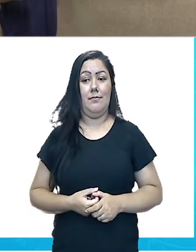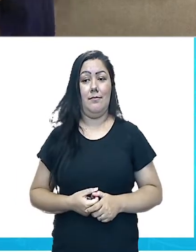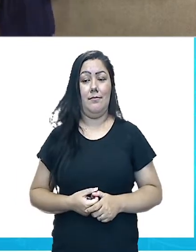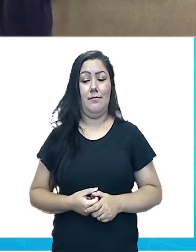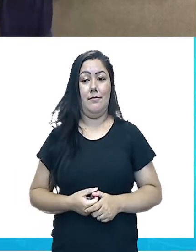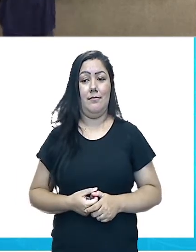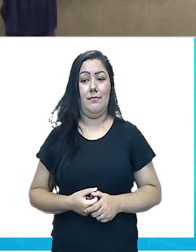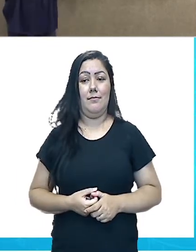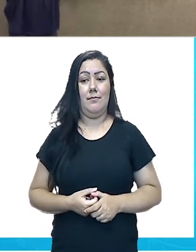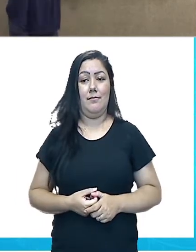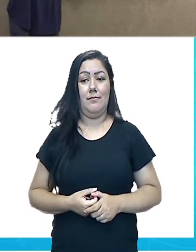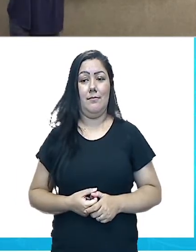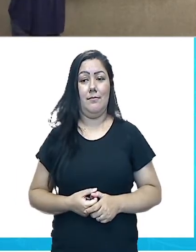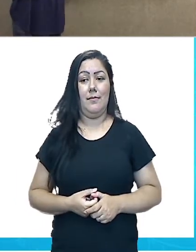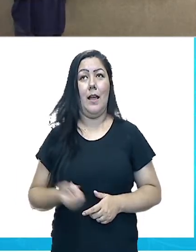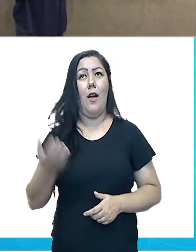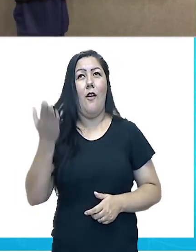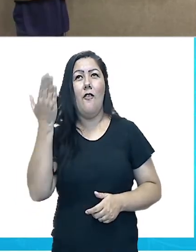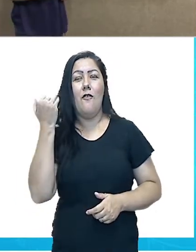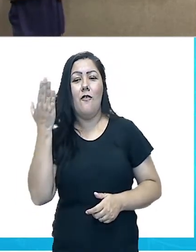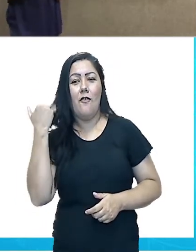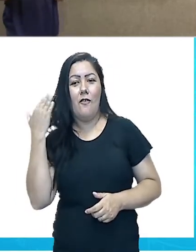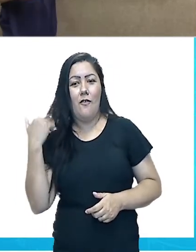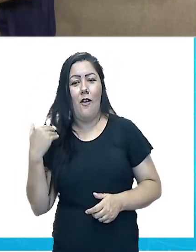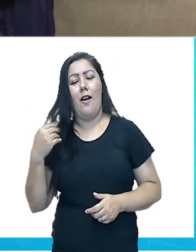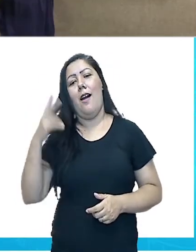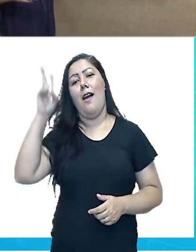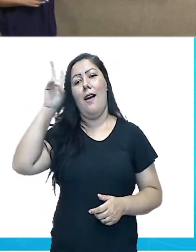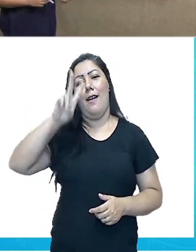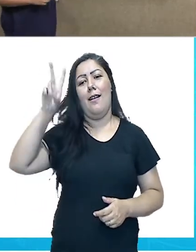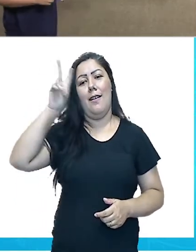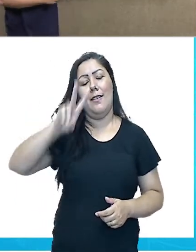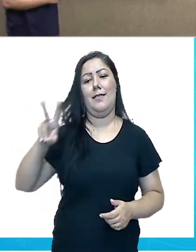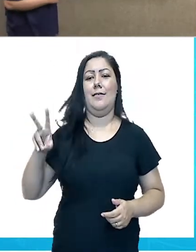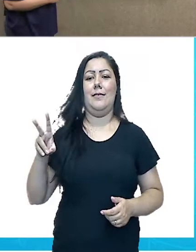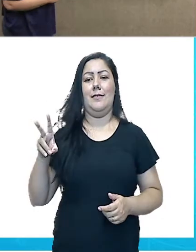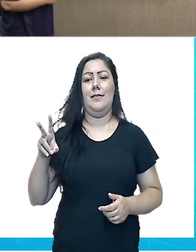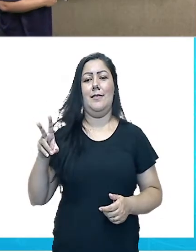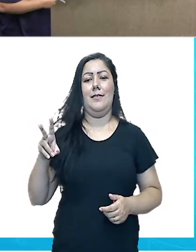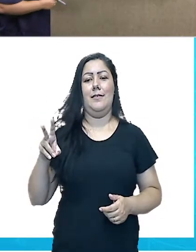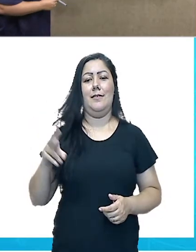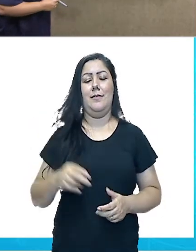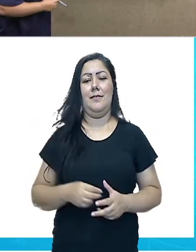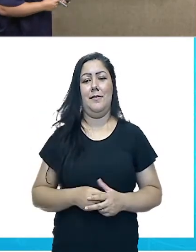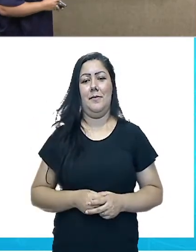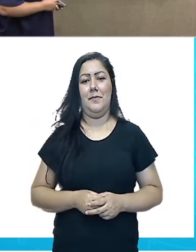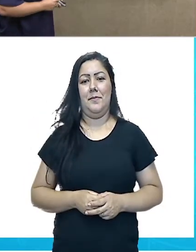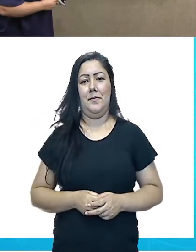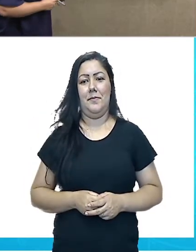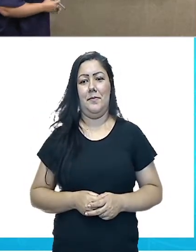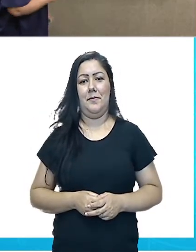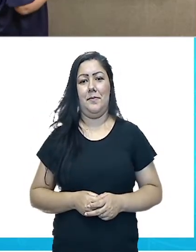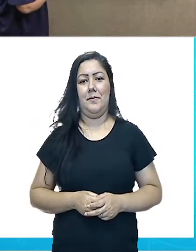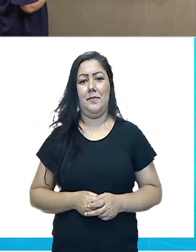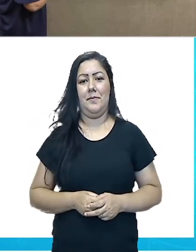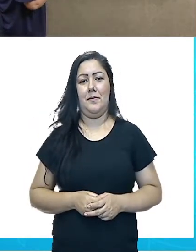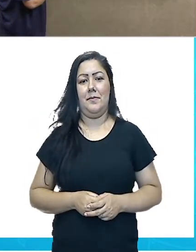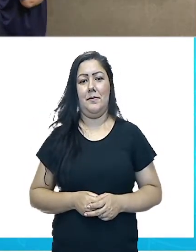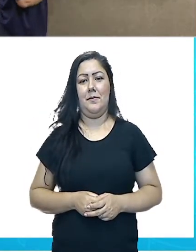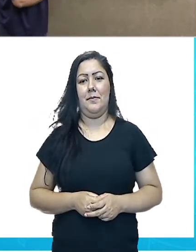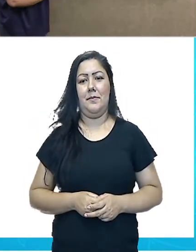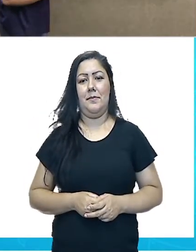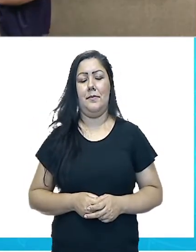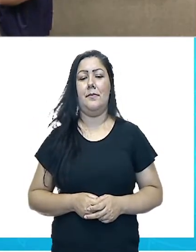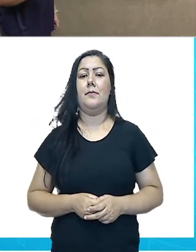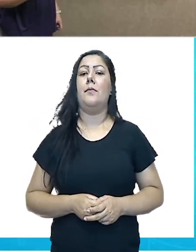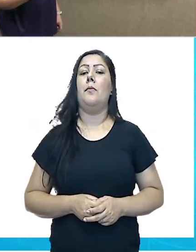aí a gente precisa de entrar lá na história também para saber um pouquinho sobre essas questões. Como o território